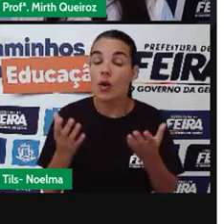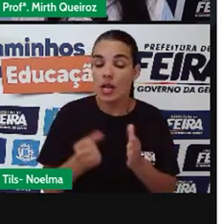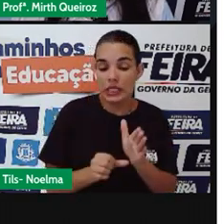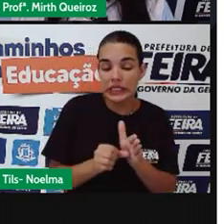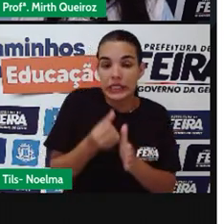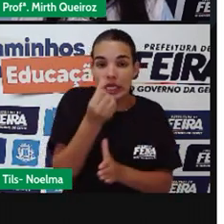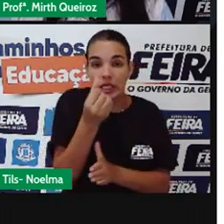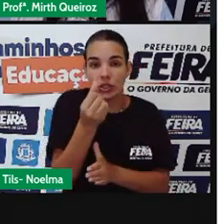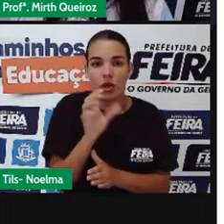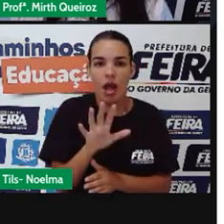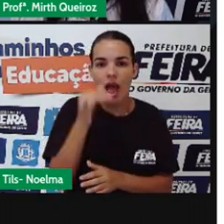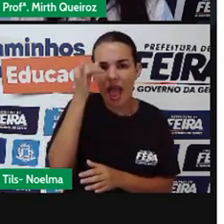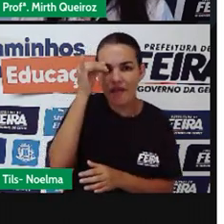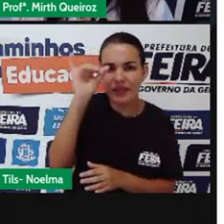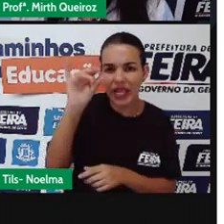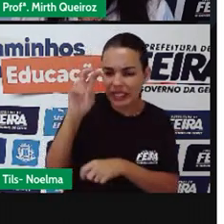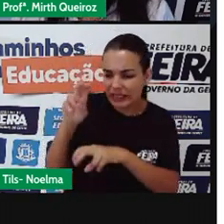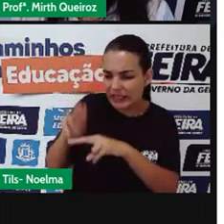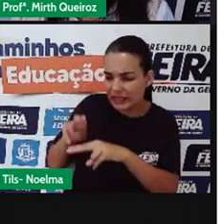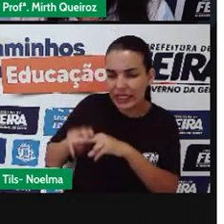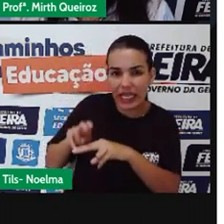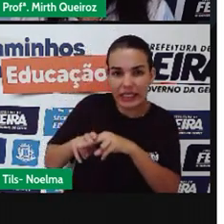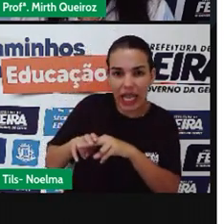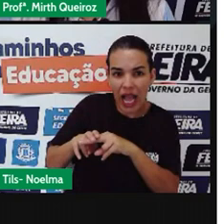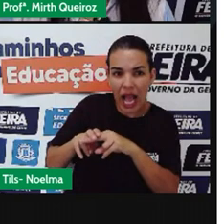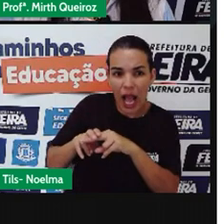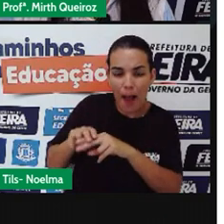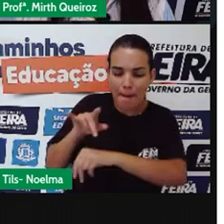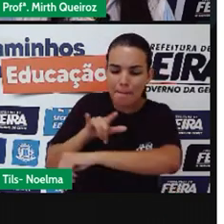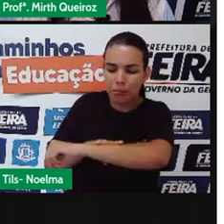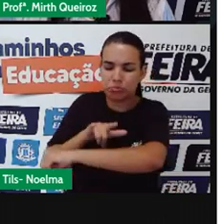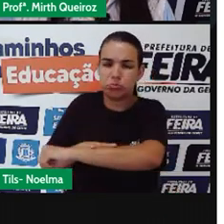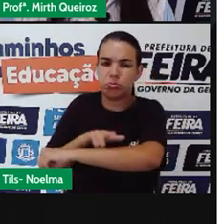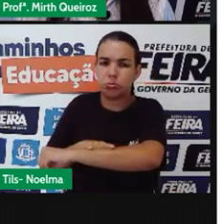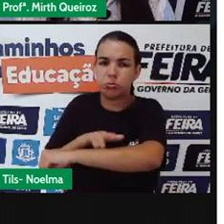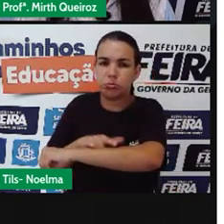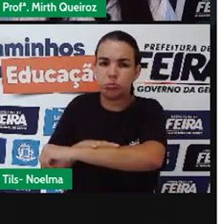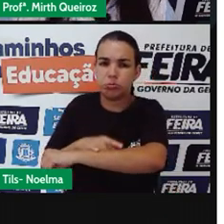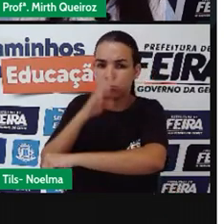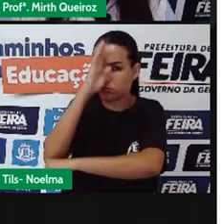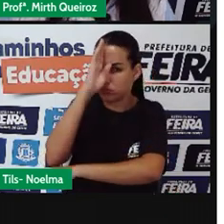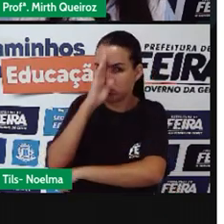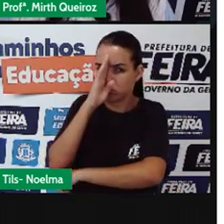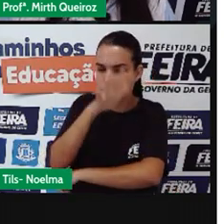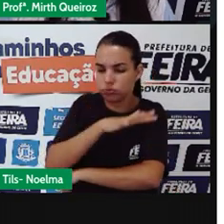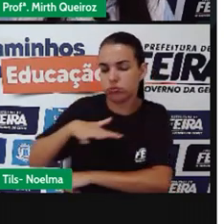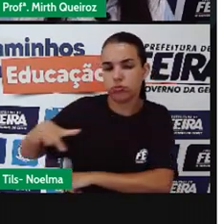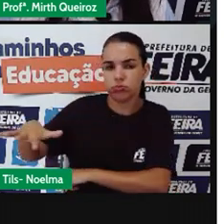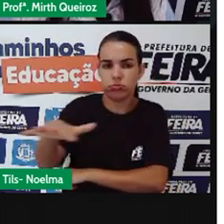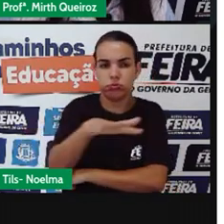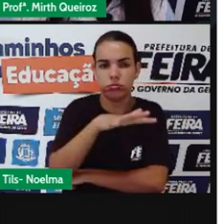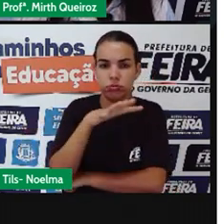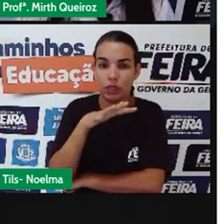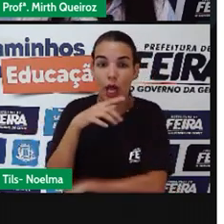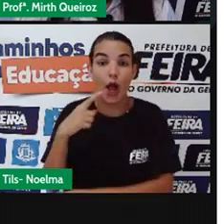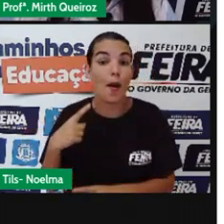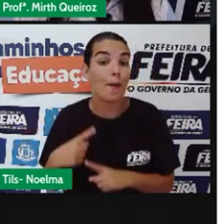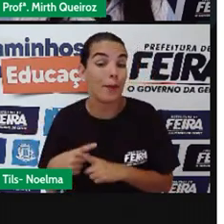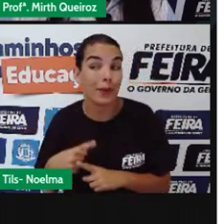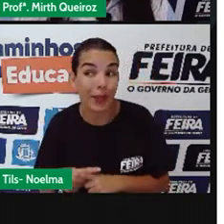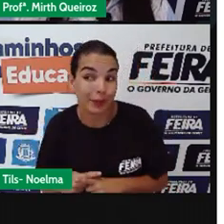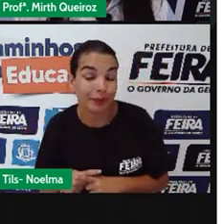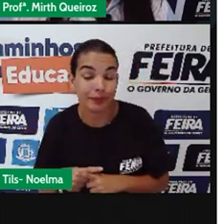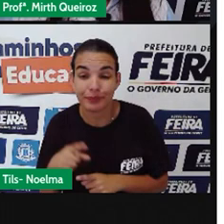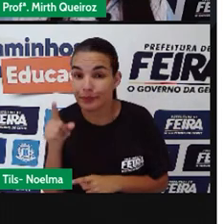e existem táxi privada e Pública até porque o que é que se passa